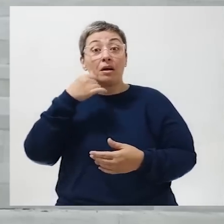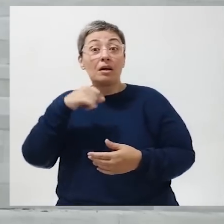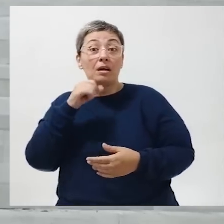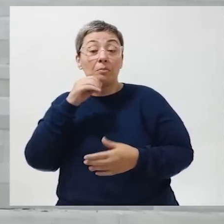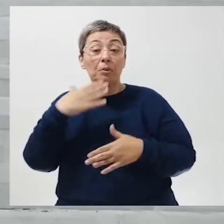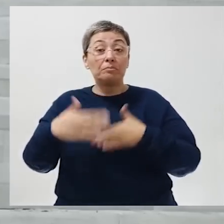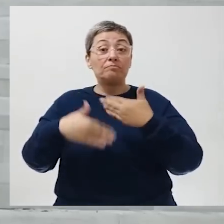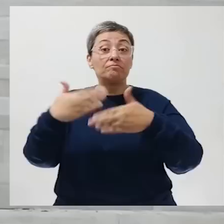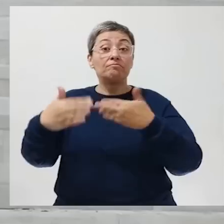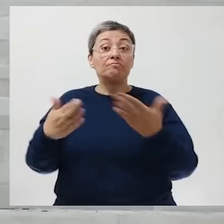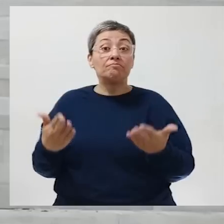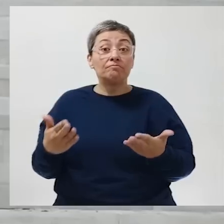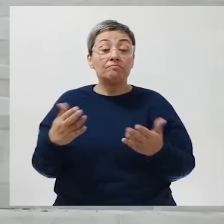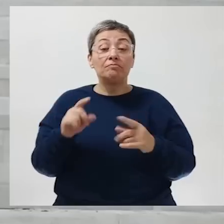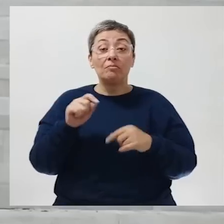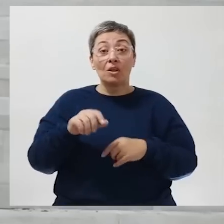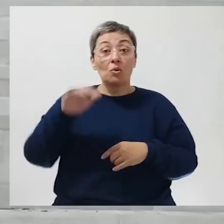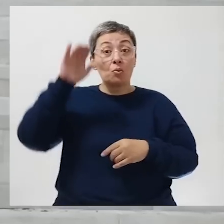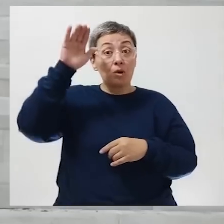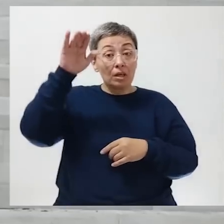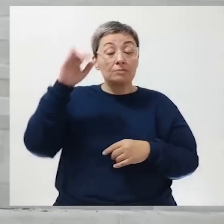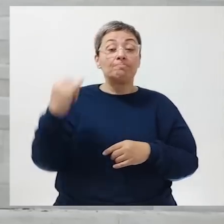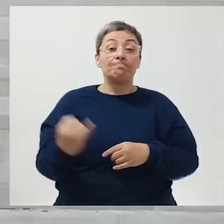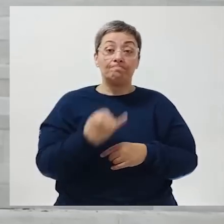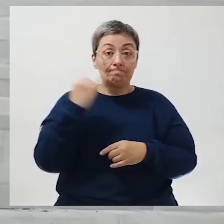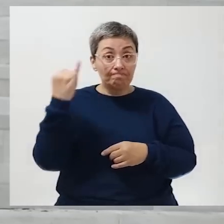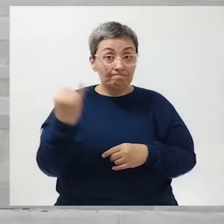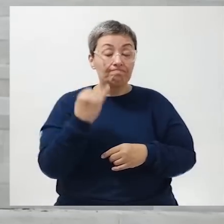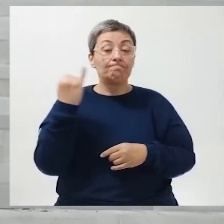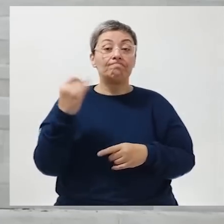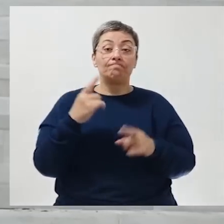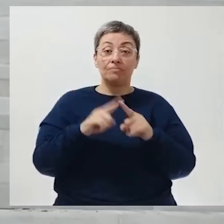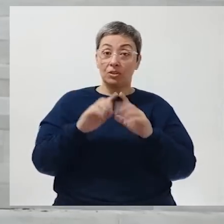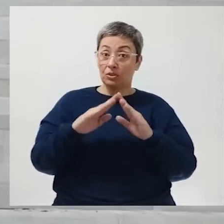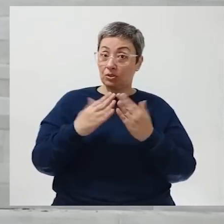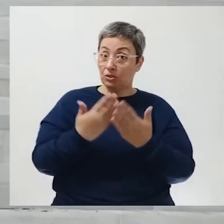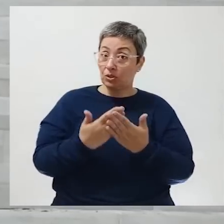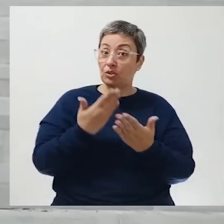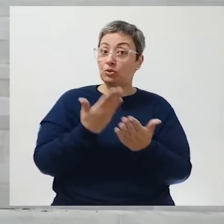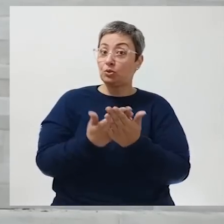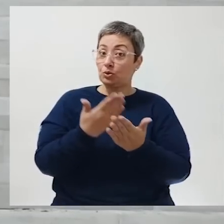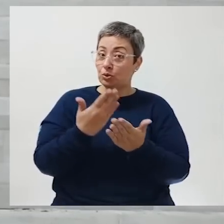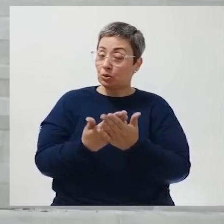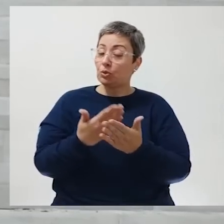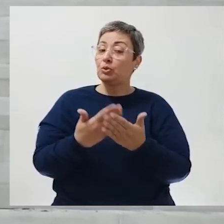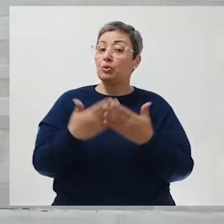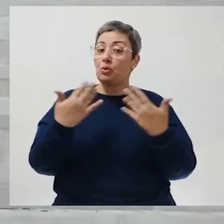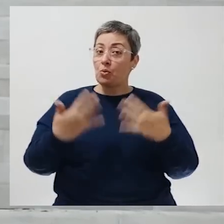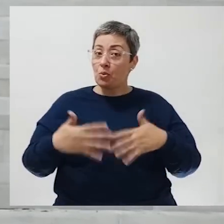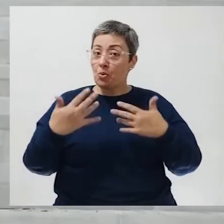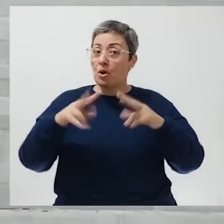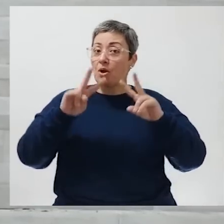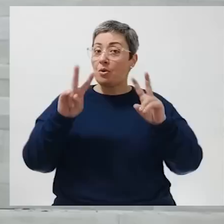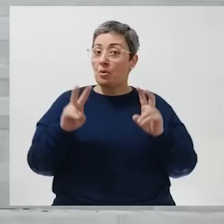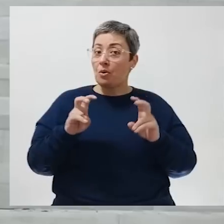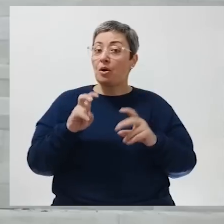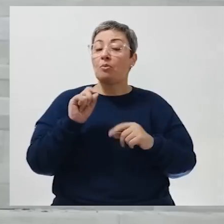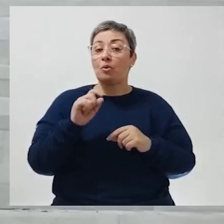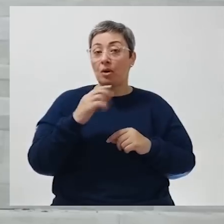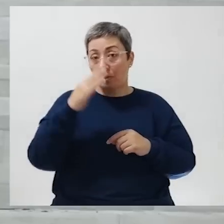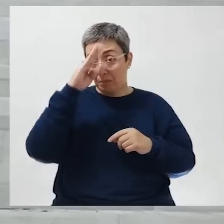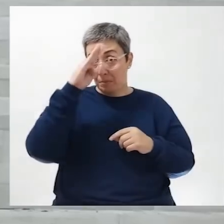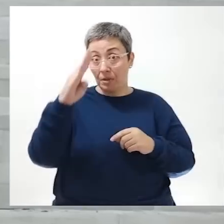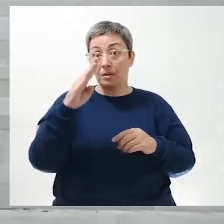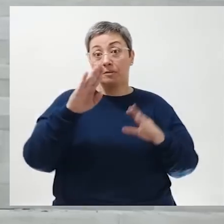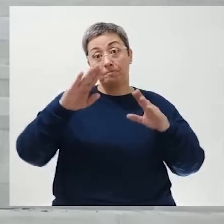nesse processo? O adulto tem um importante papel e lá na escola nós estudamos bastante sobre isso. Um dos